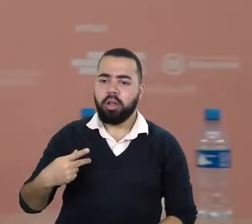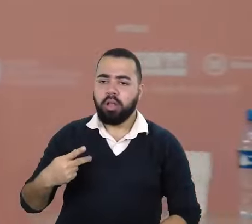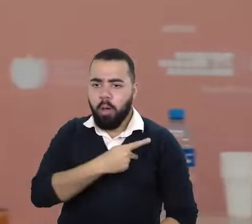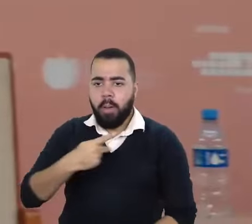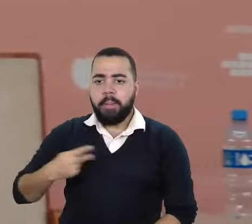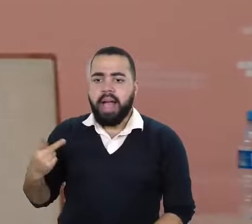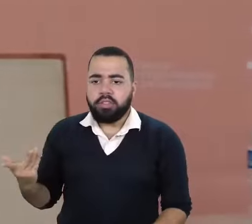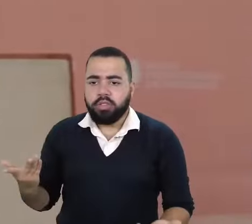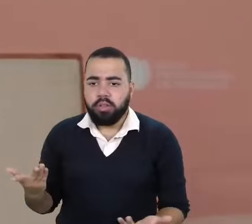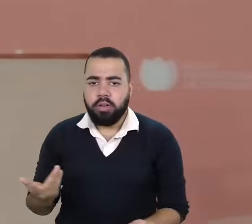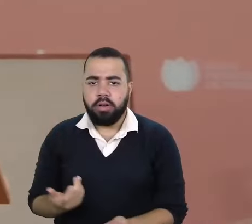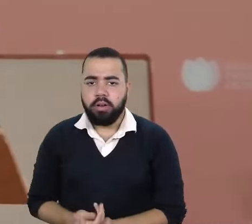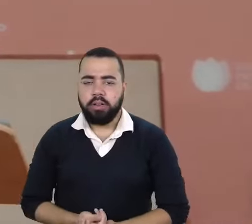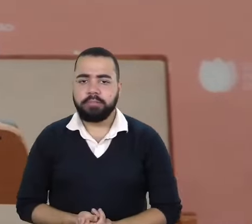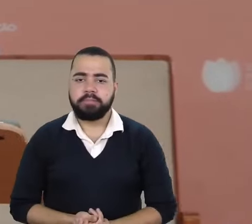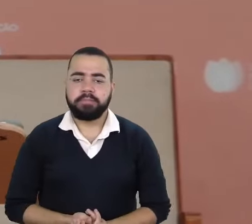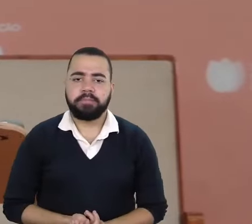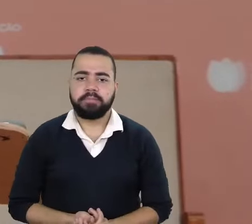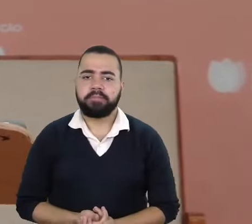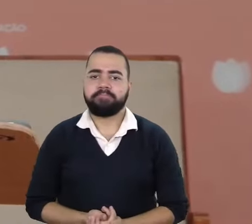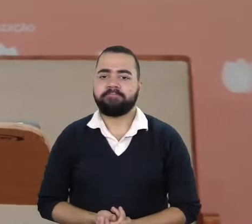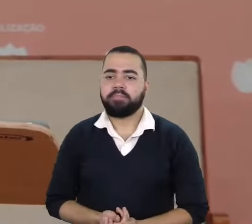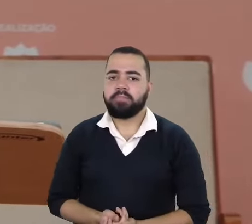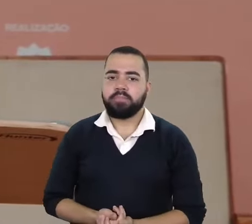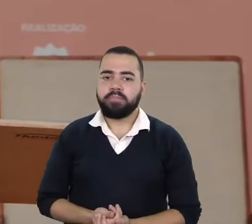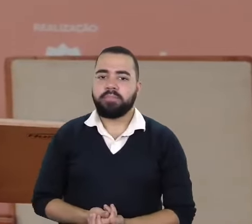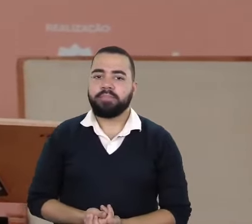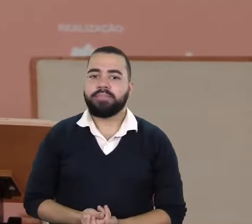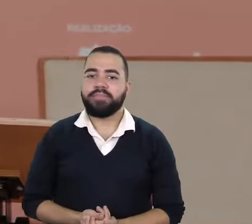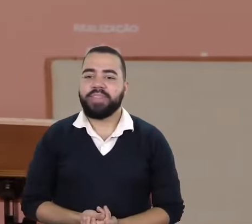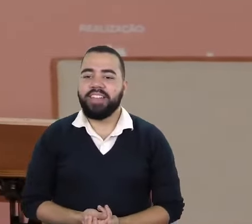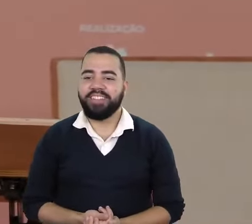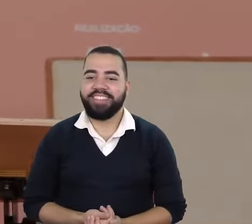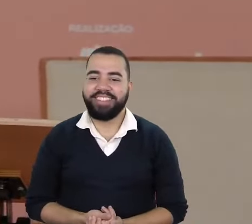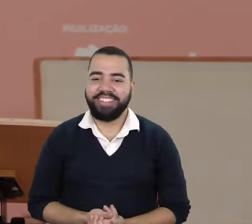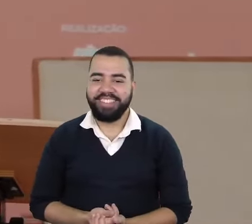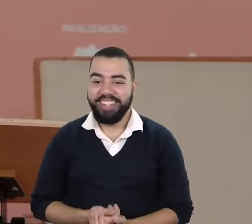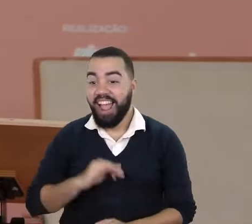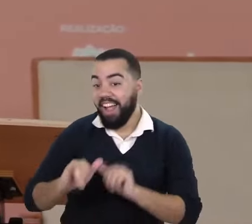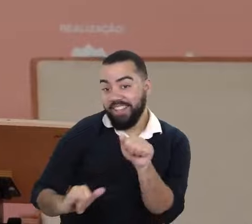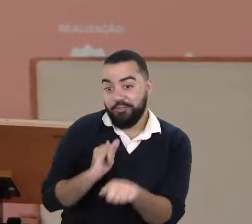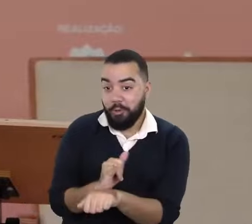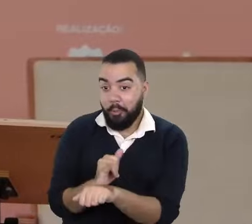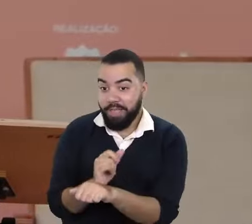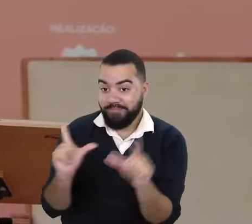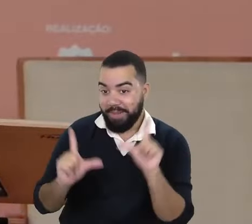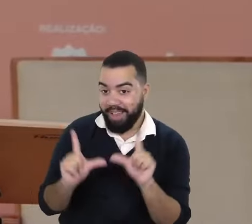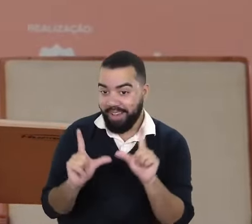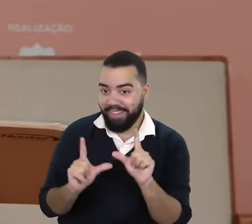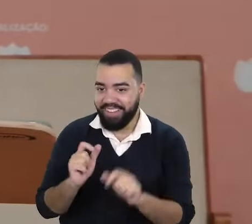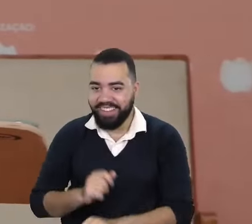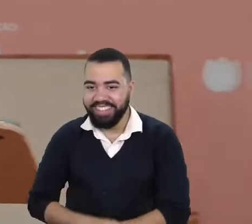reverendo, entendeu? Um digital influencer.